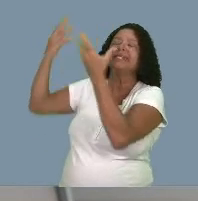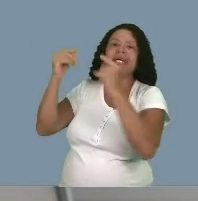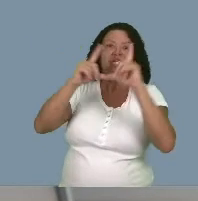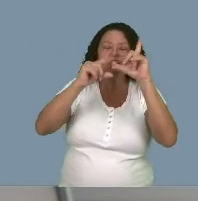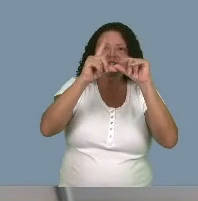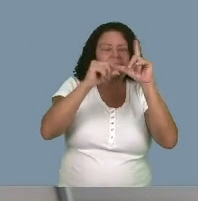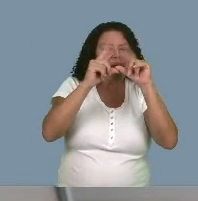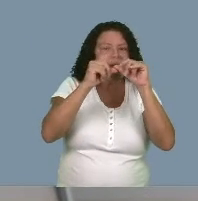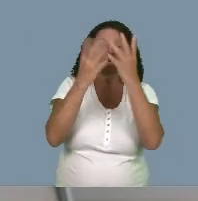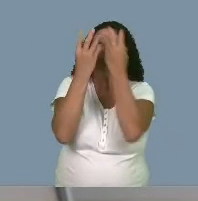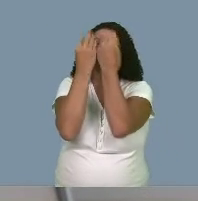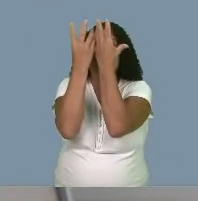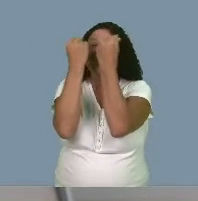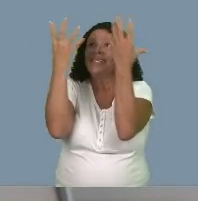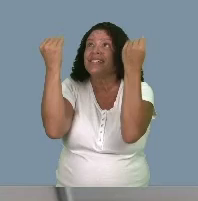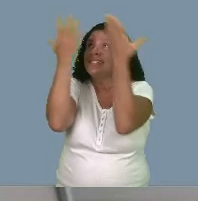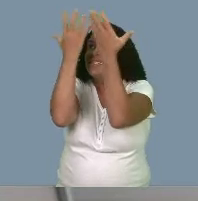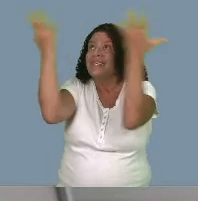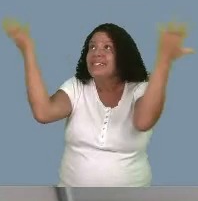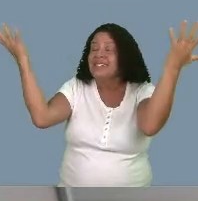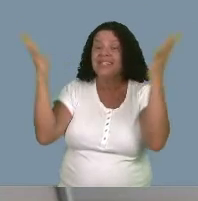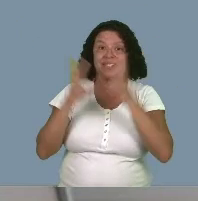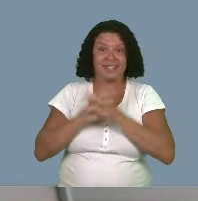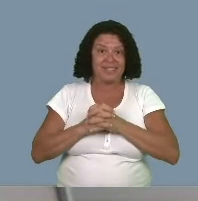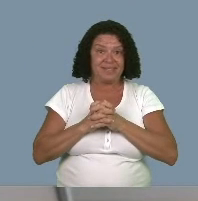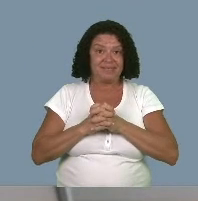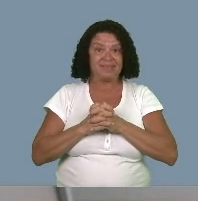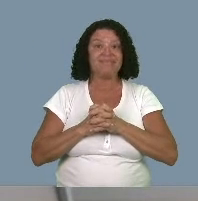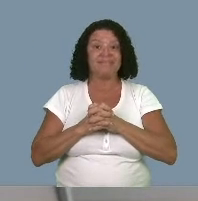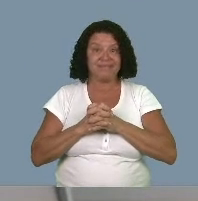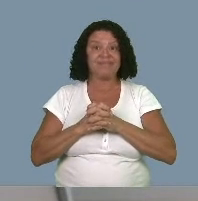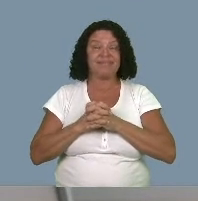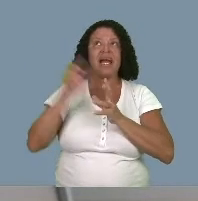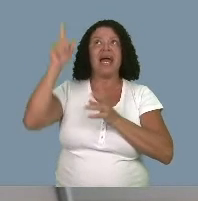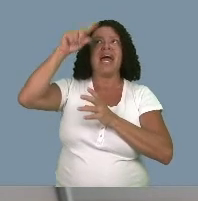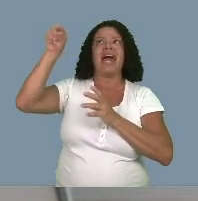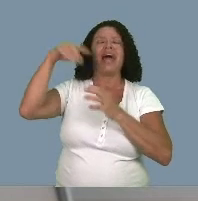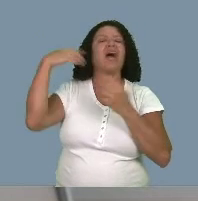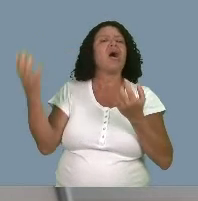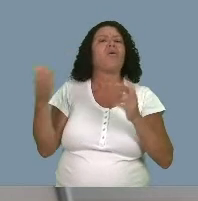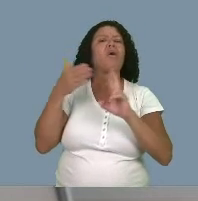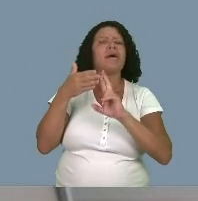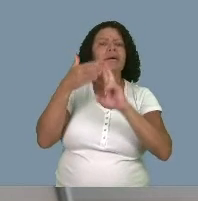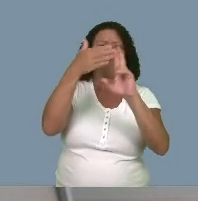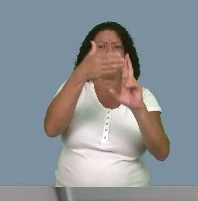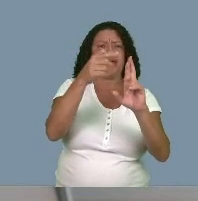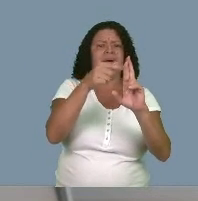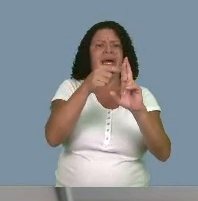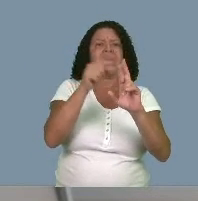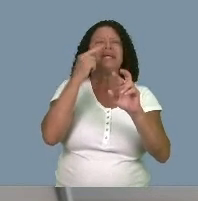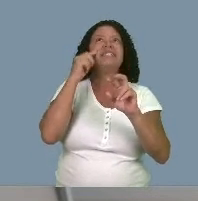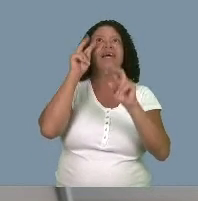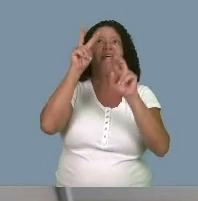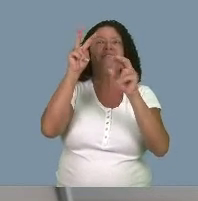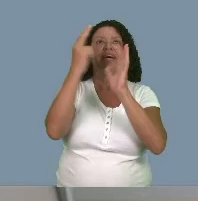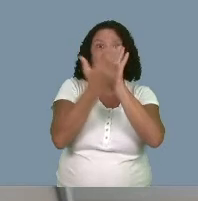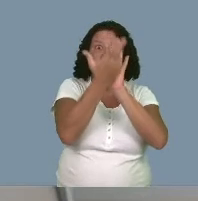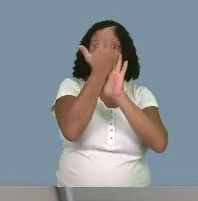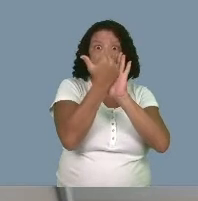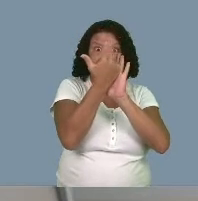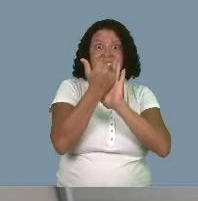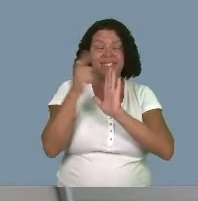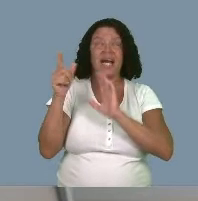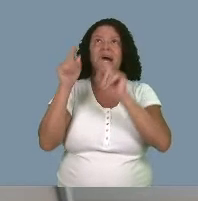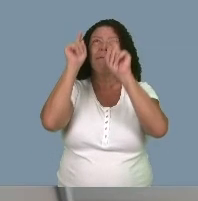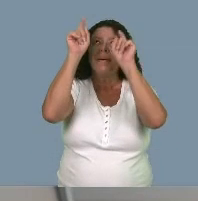tantos astros que existem na Via Láctea. Eles estão aí representados nesses pontinhos do desenho, né? E